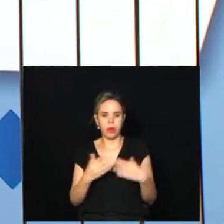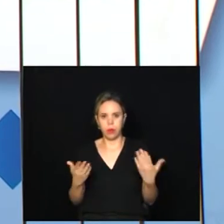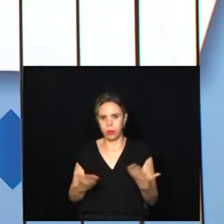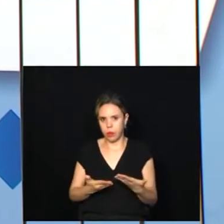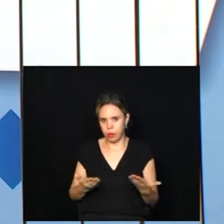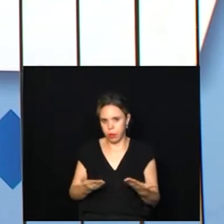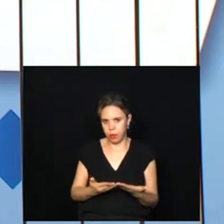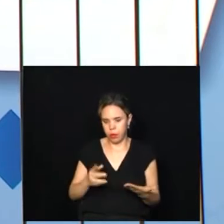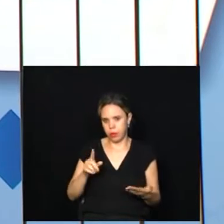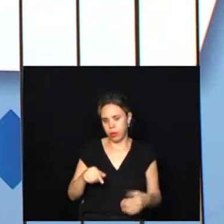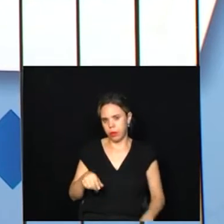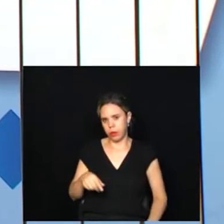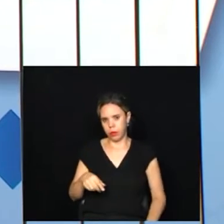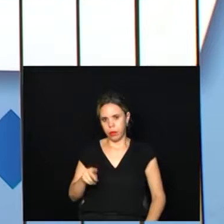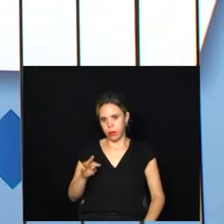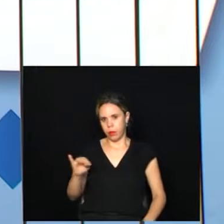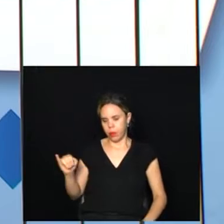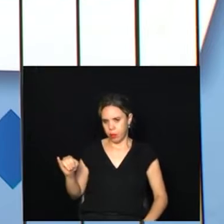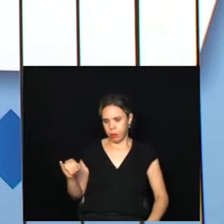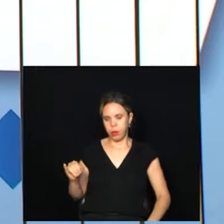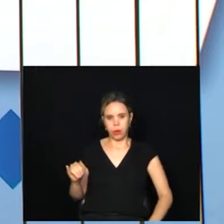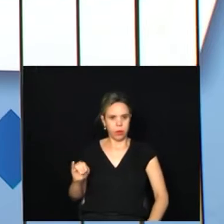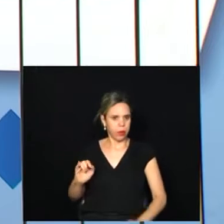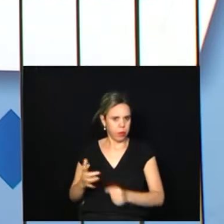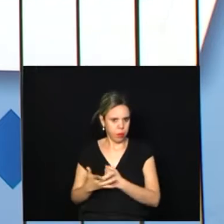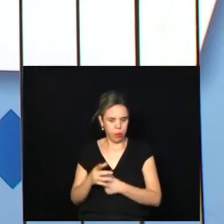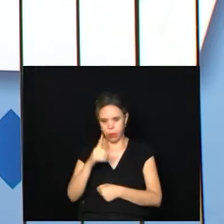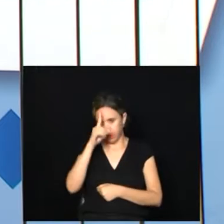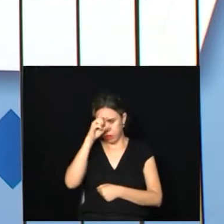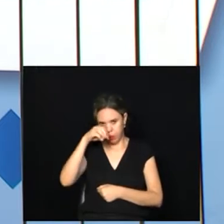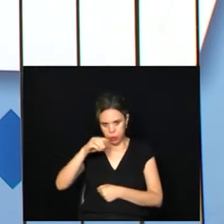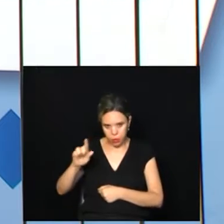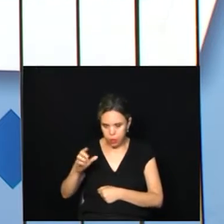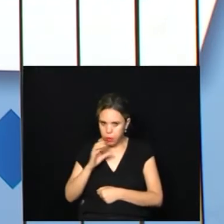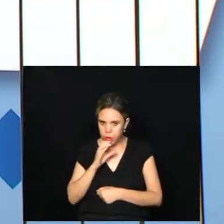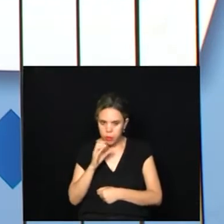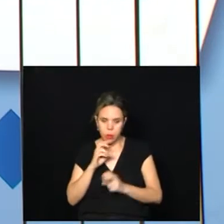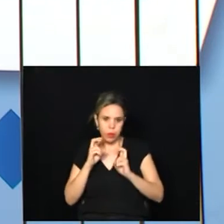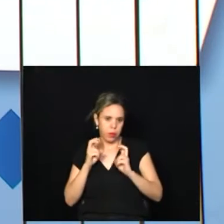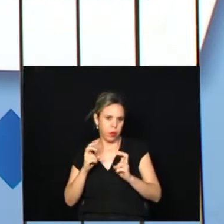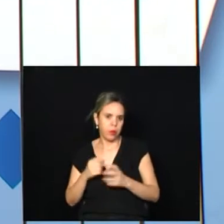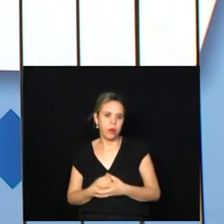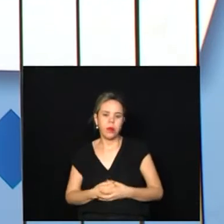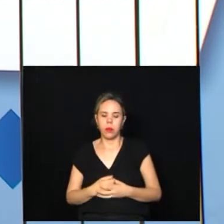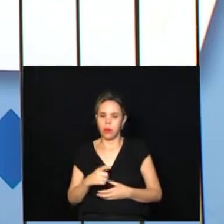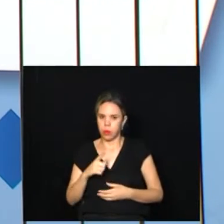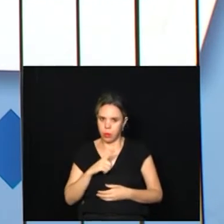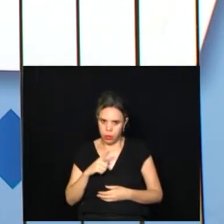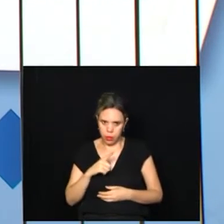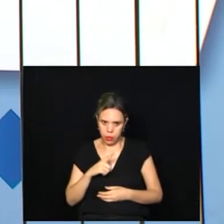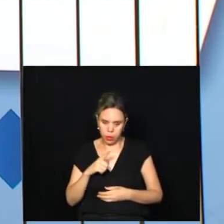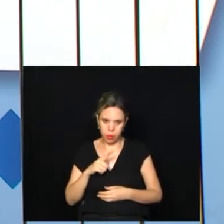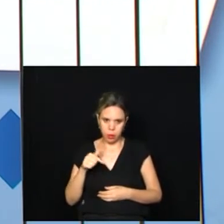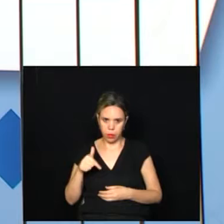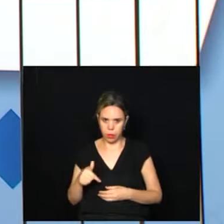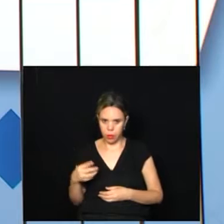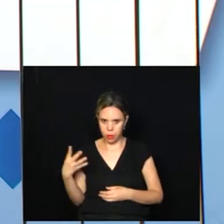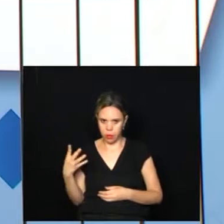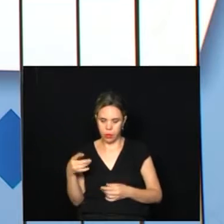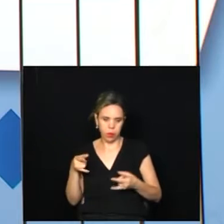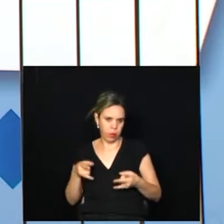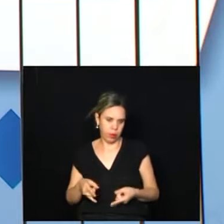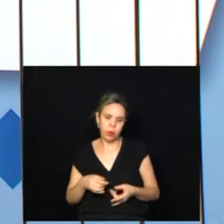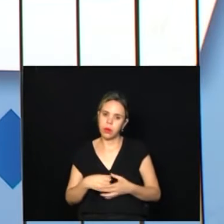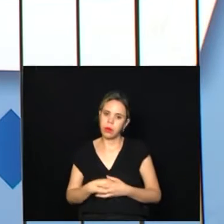agora, exclusivos de UTI Covid na rede Mário Gatti de urgência e emergência, nós temos 74